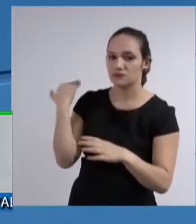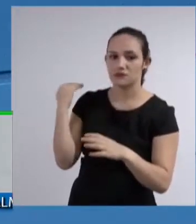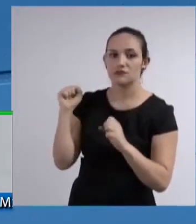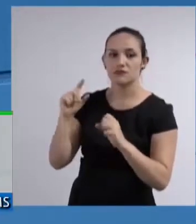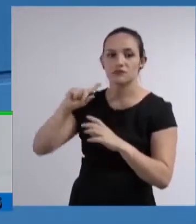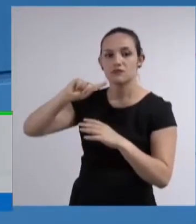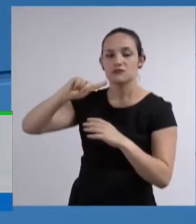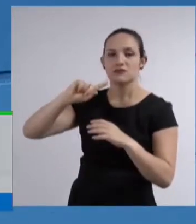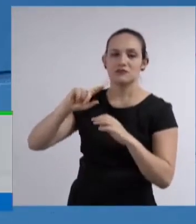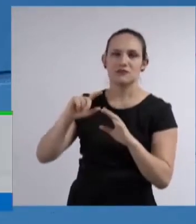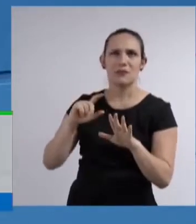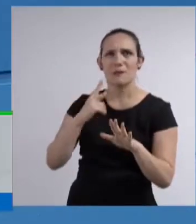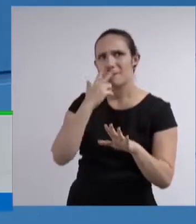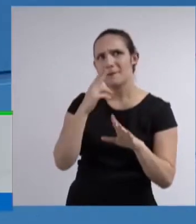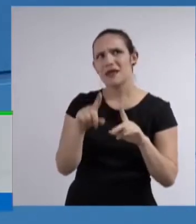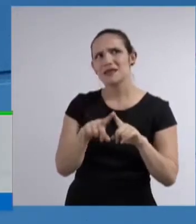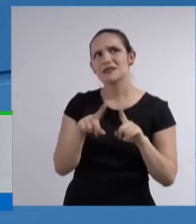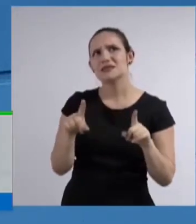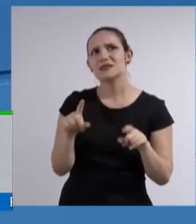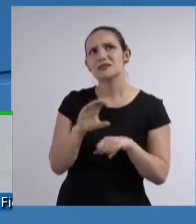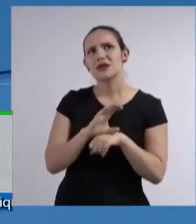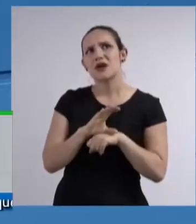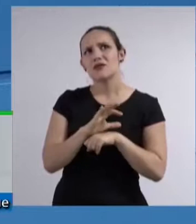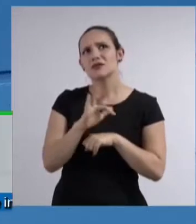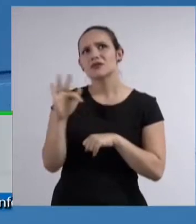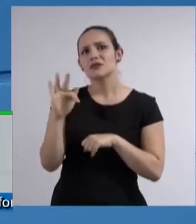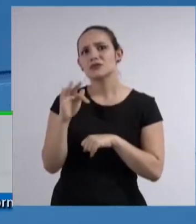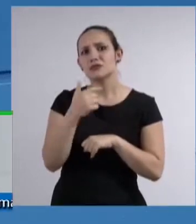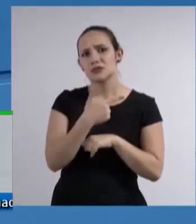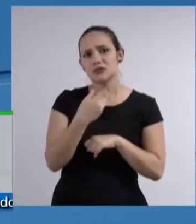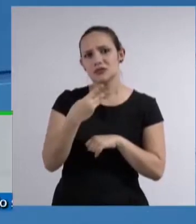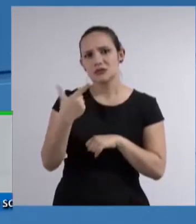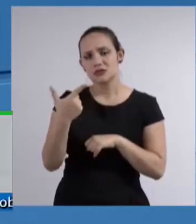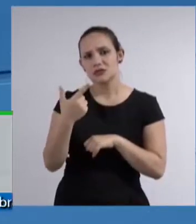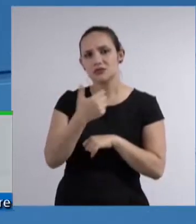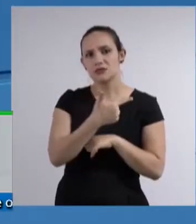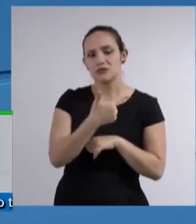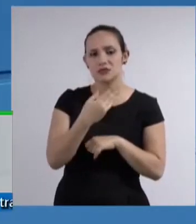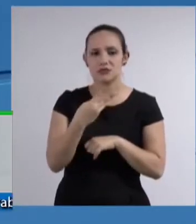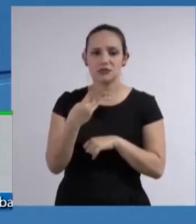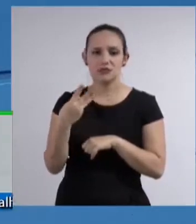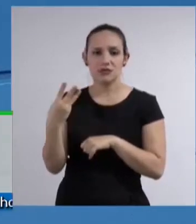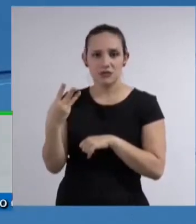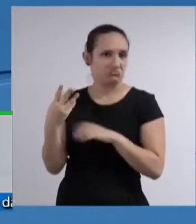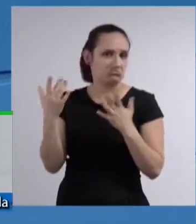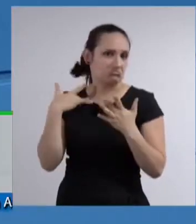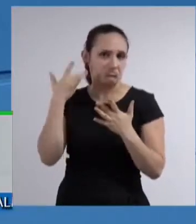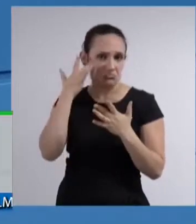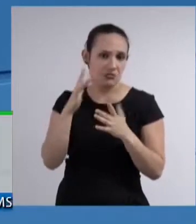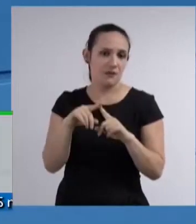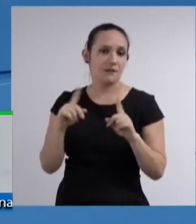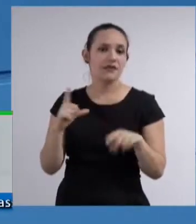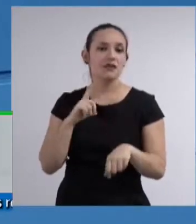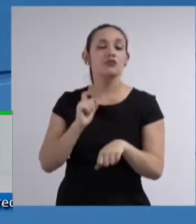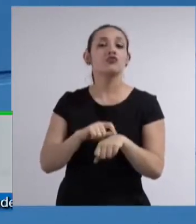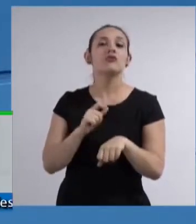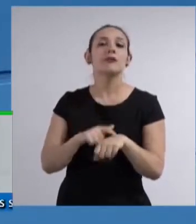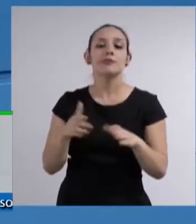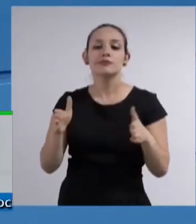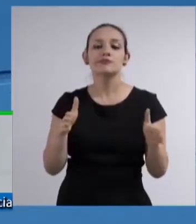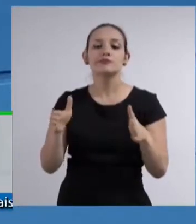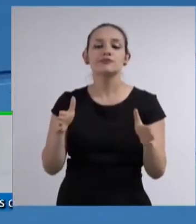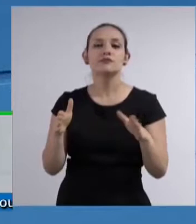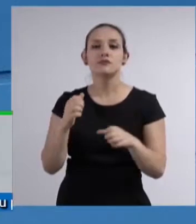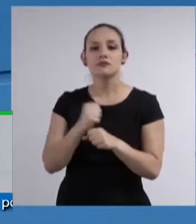Federal, não sei se é o artigo 232 ou 234, que fala sobre o lapso, o tempo o lapso temporal de que a